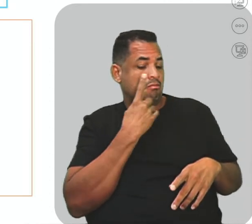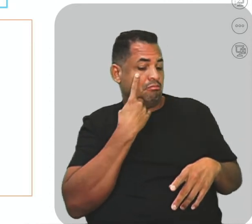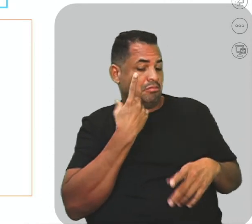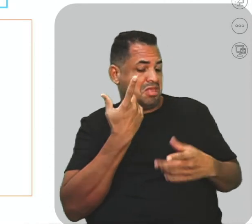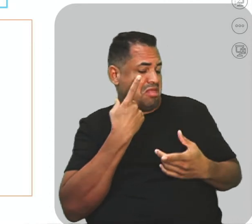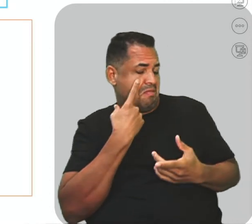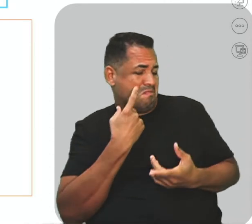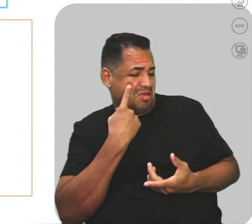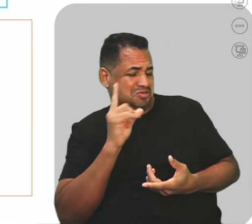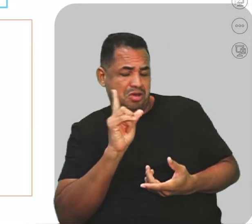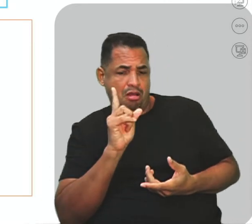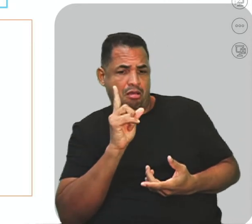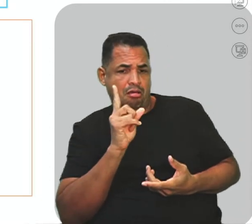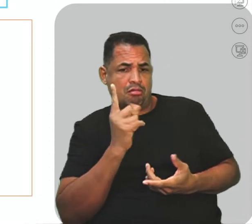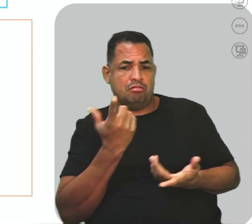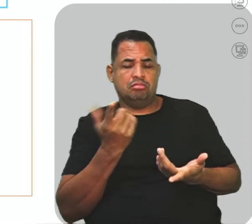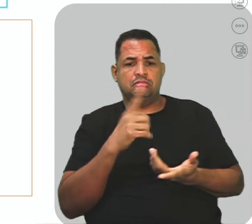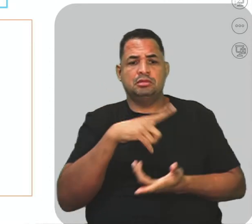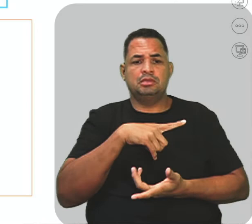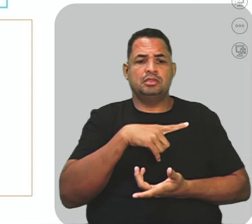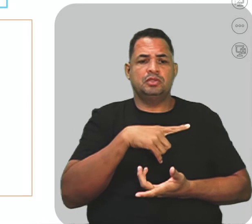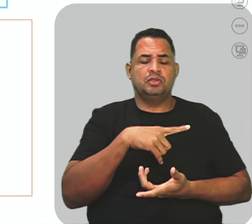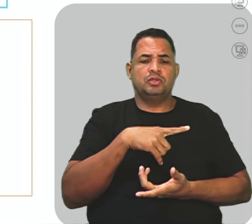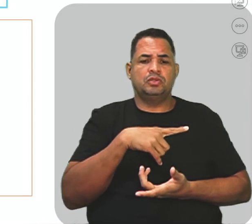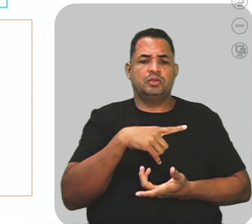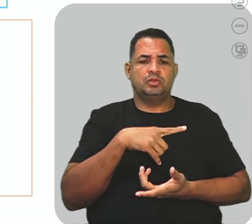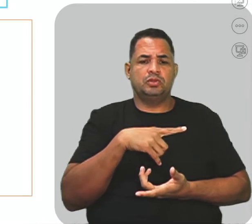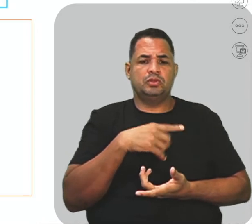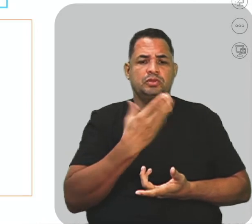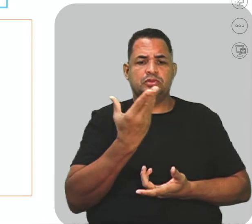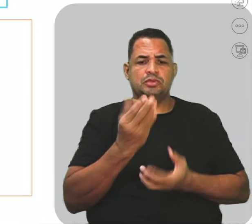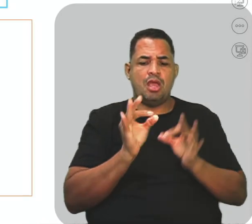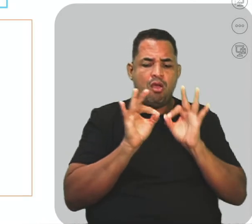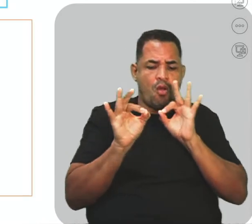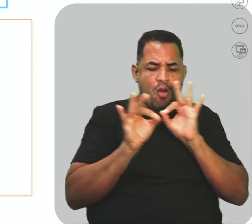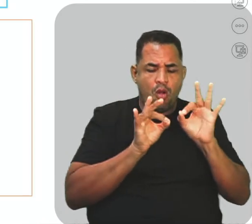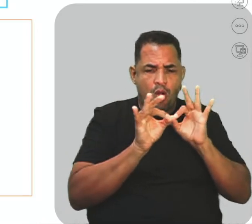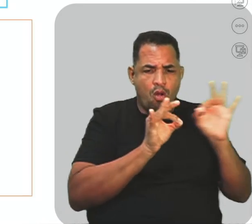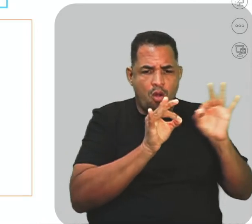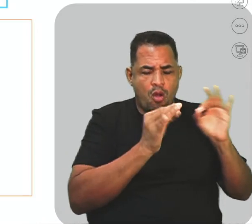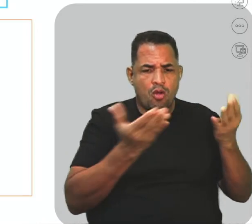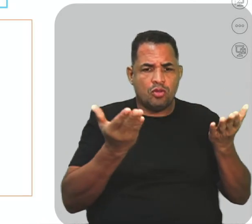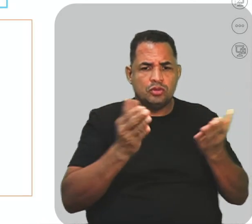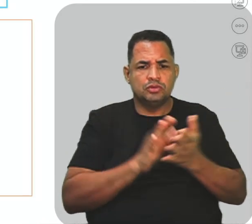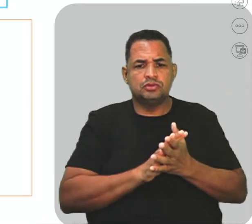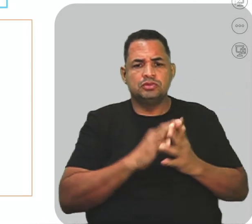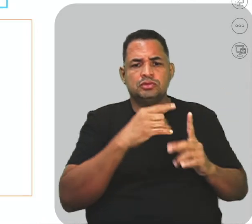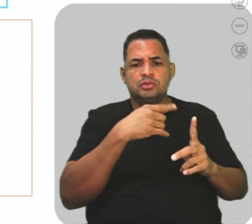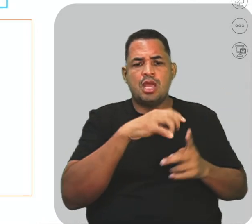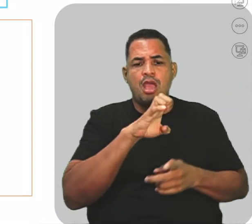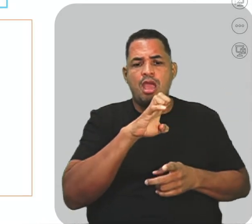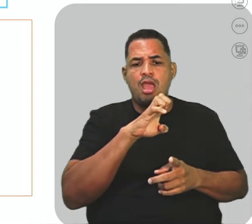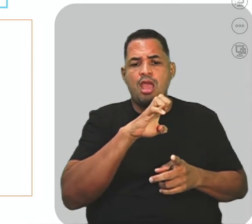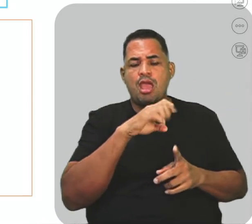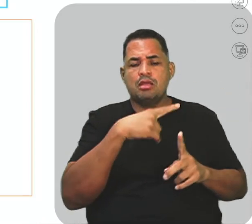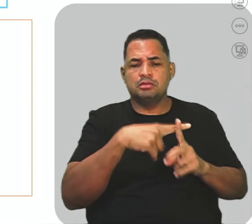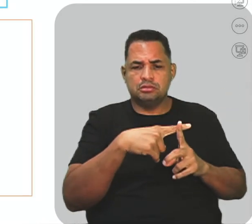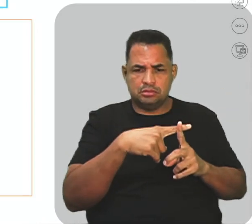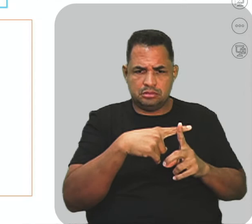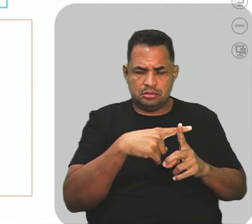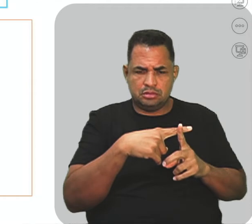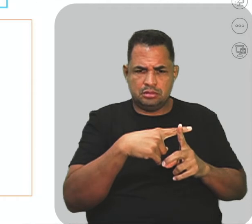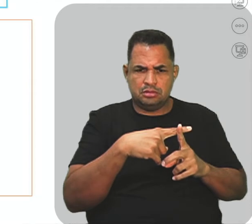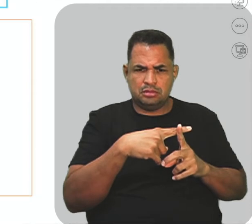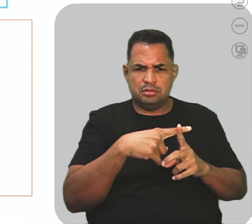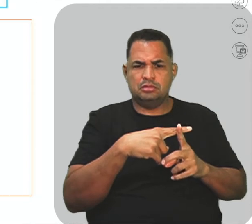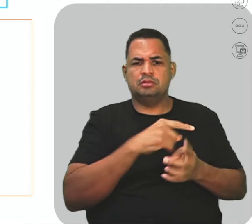não chora. Então, nós temos aí a construção a partir da conjunção aditiva e, que dá a ideia de